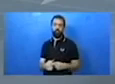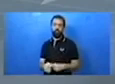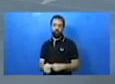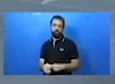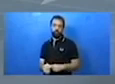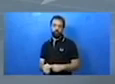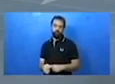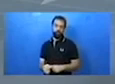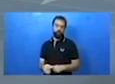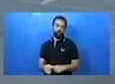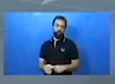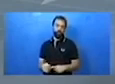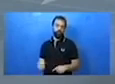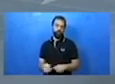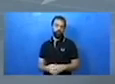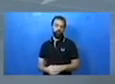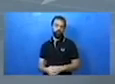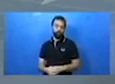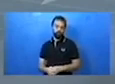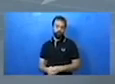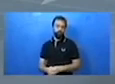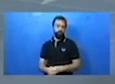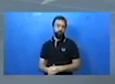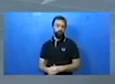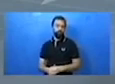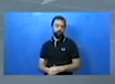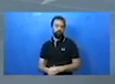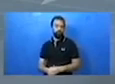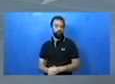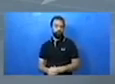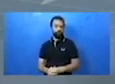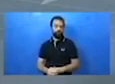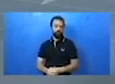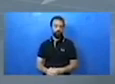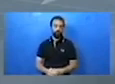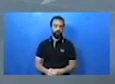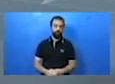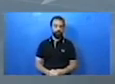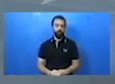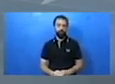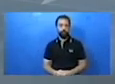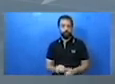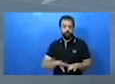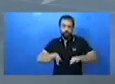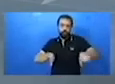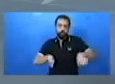20. Vamos acrescentar 4. 24 palitos. Nós vamos separar